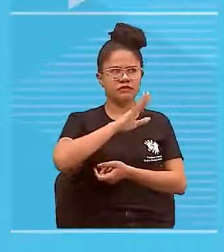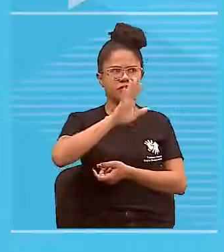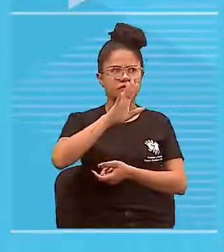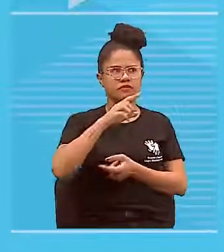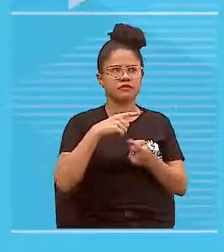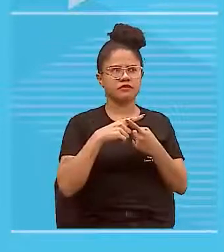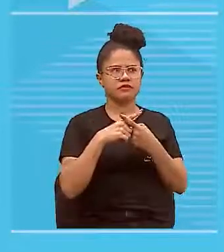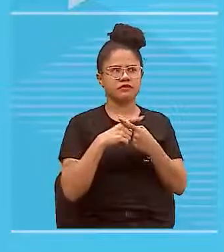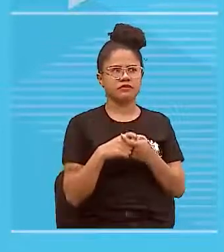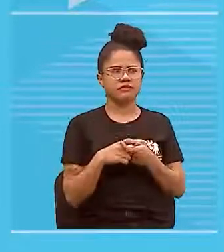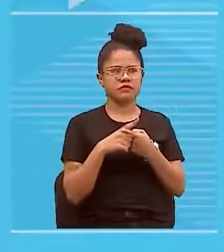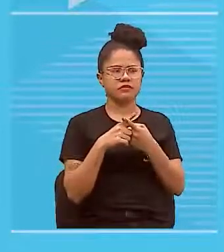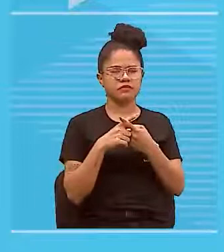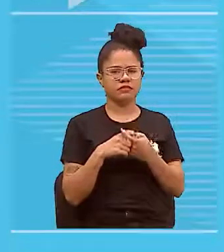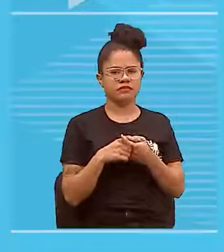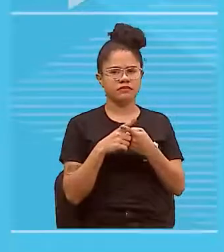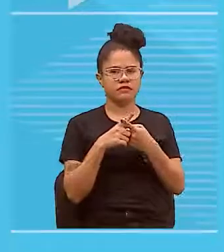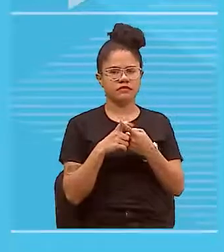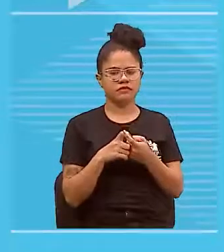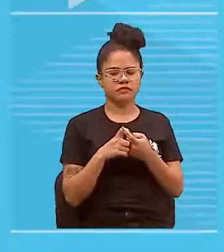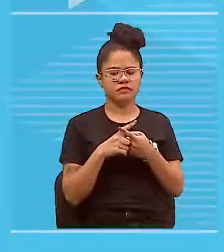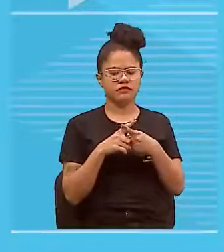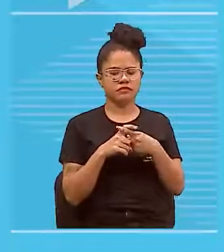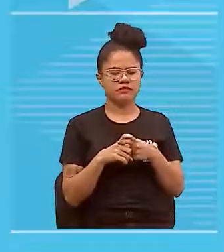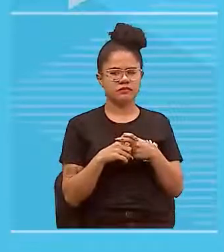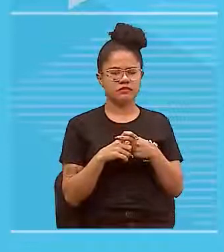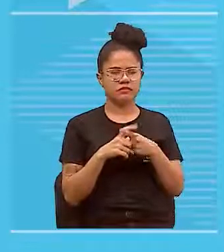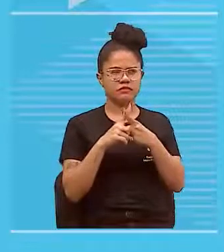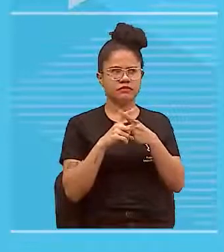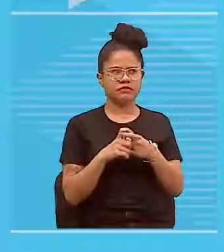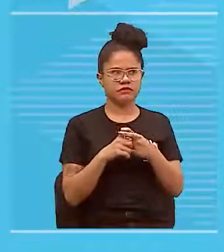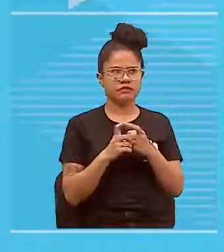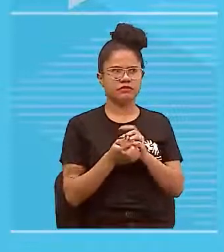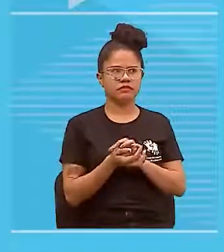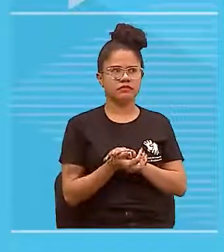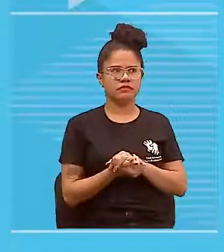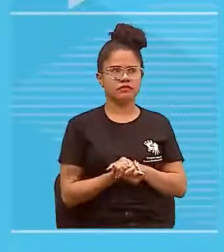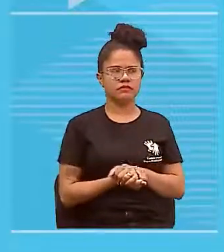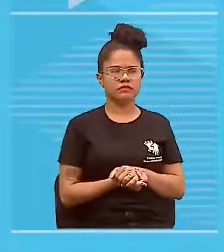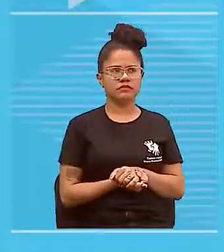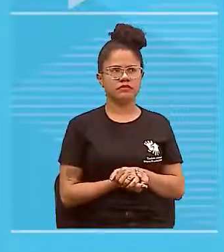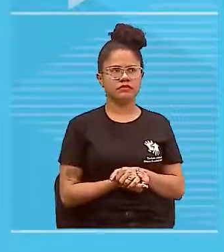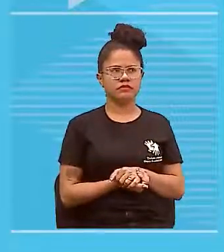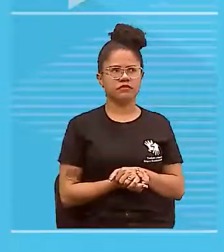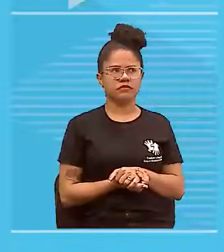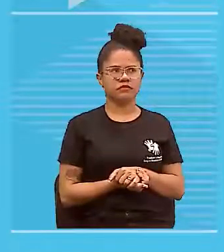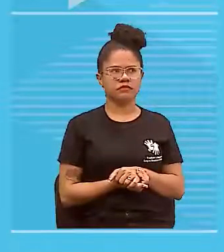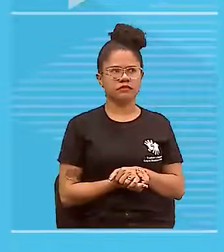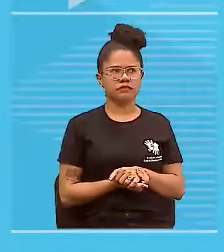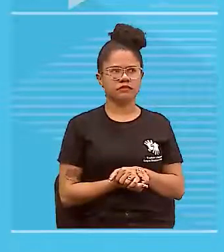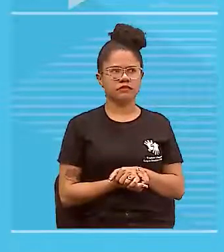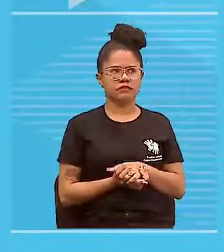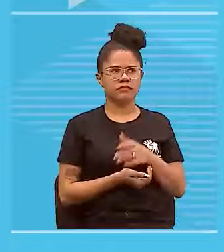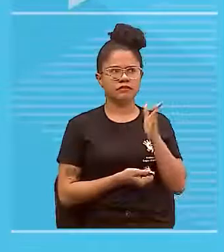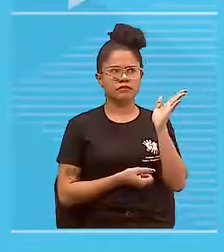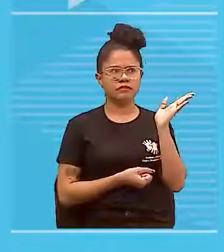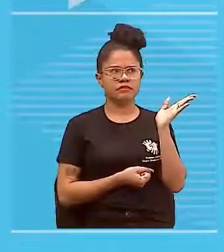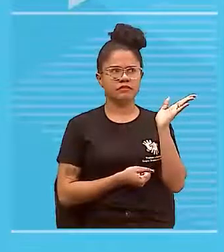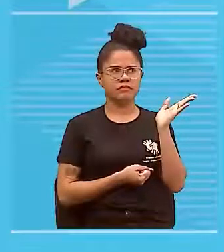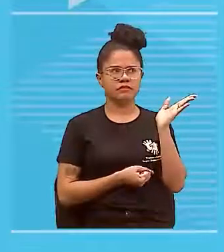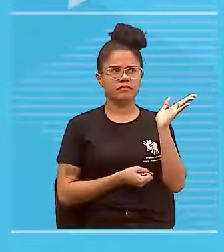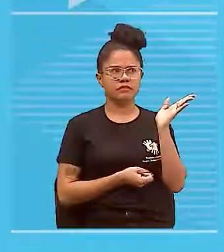aí Eita rapaz muito bem estou vendo esse rapaz aqui